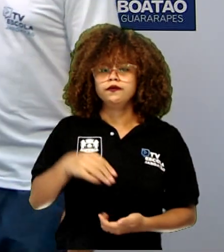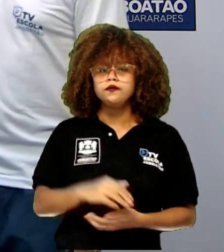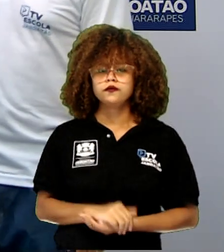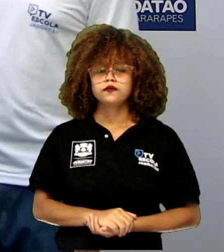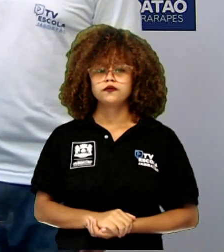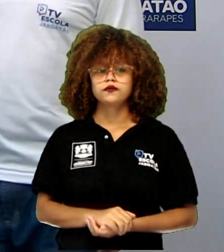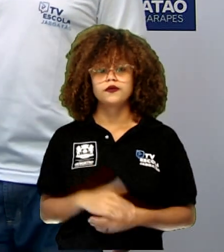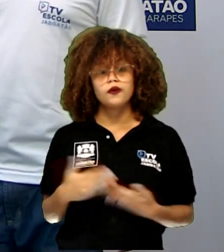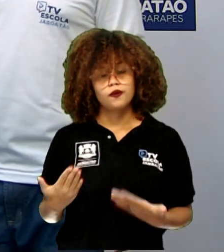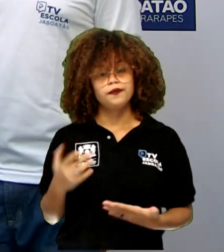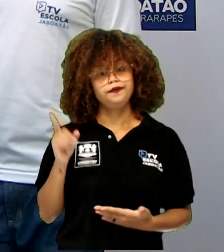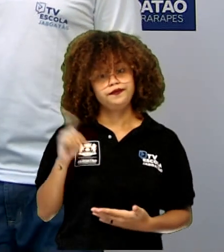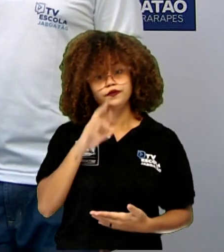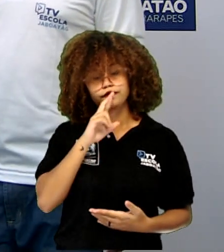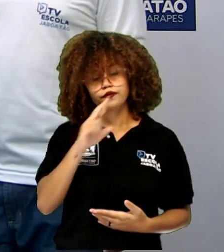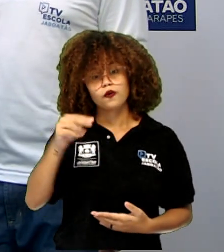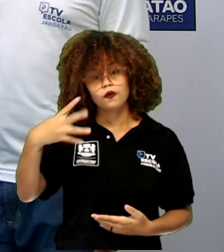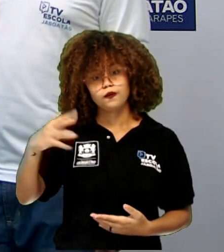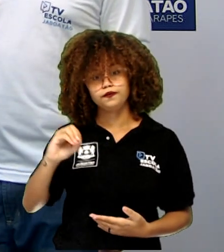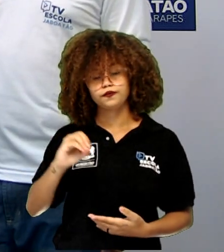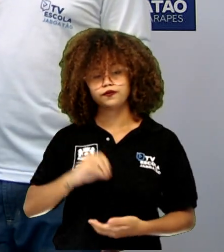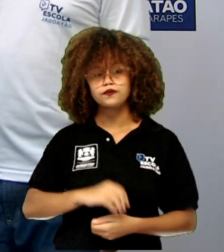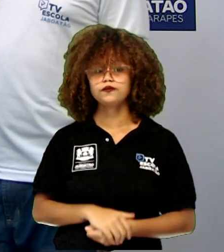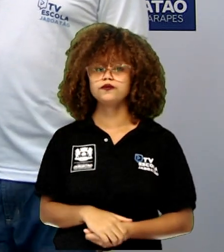Então nesse caso é 40